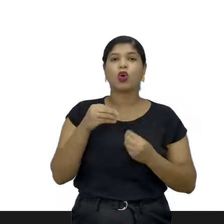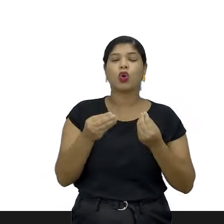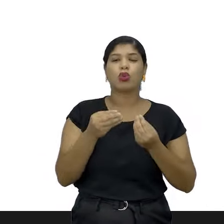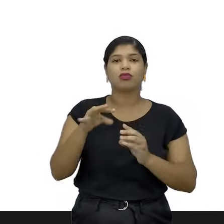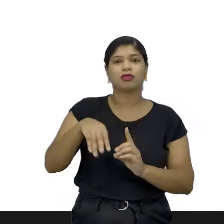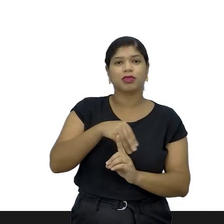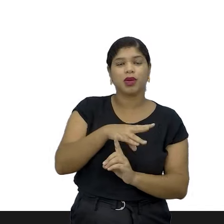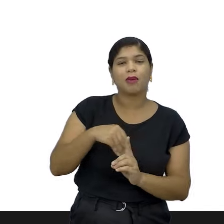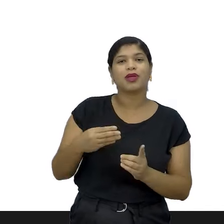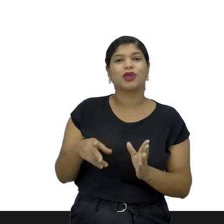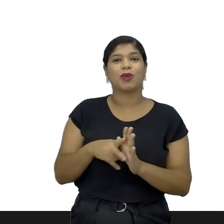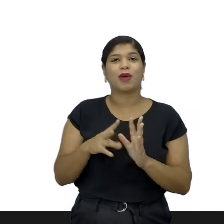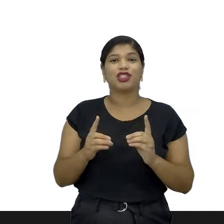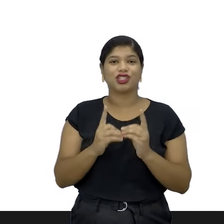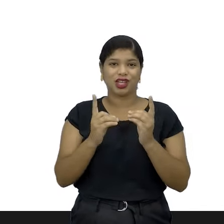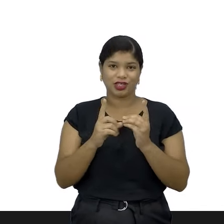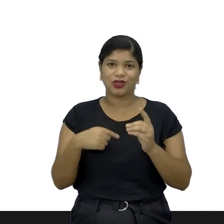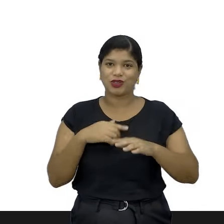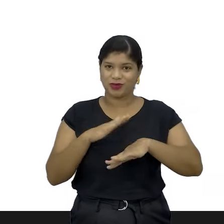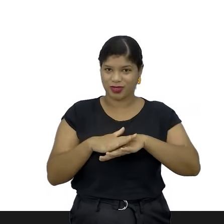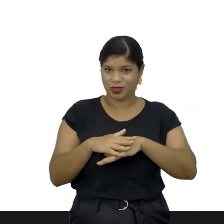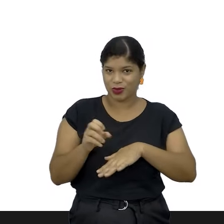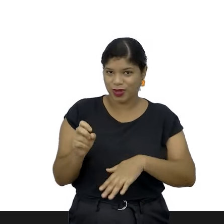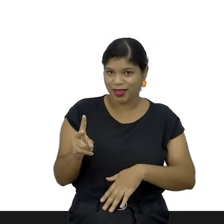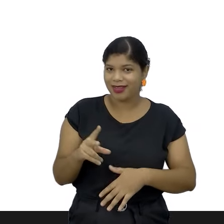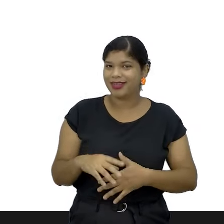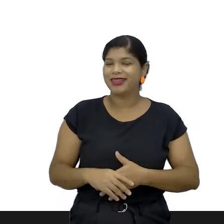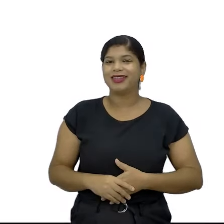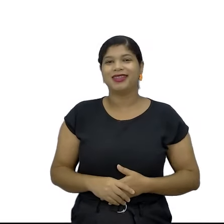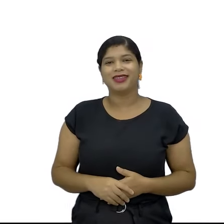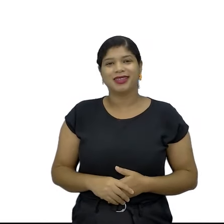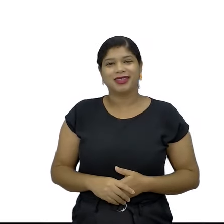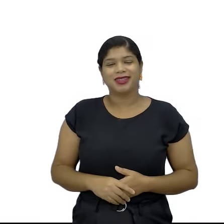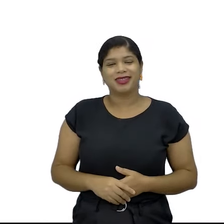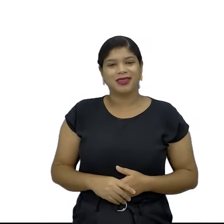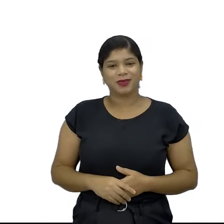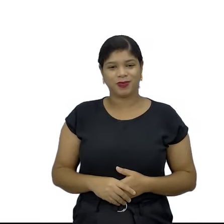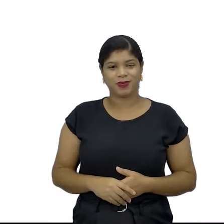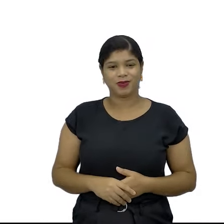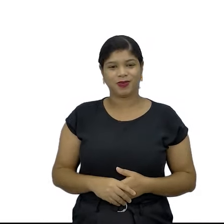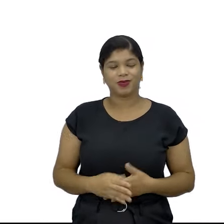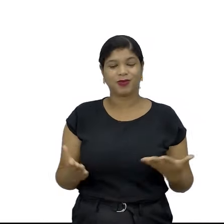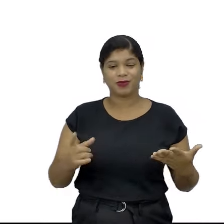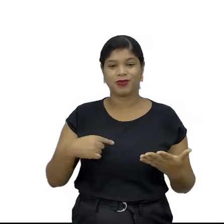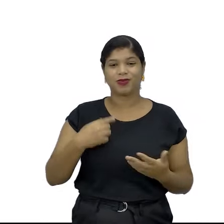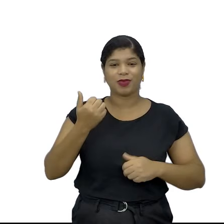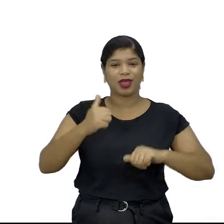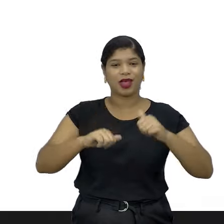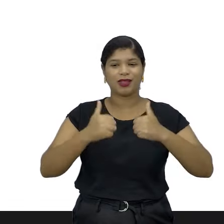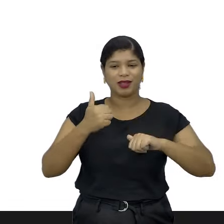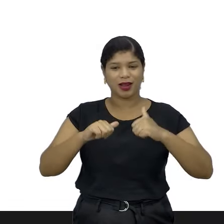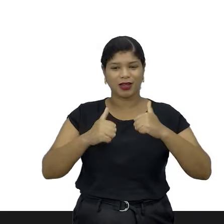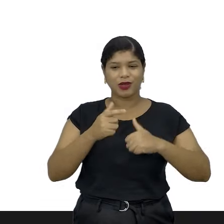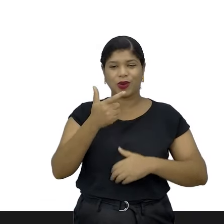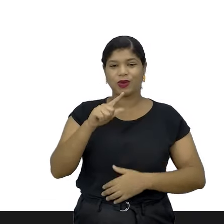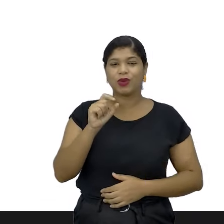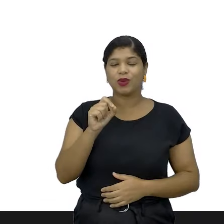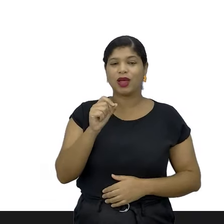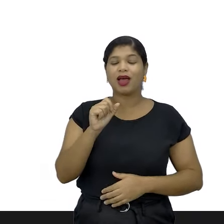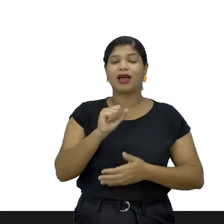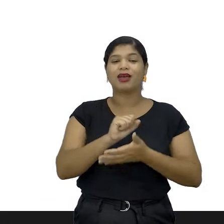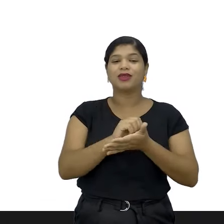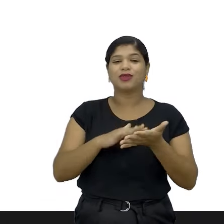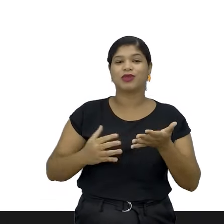mediação didática que nós fazemos, ok? Agora, nós vamos analisar a atividade